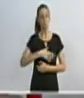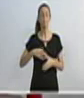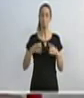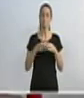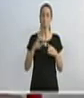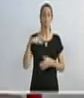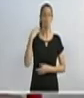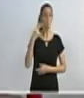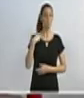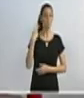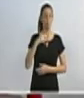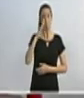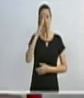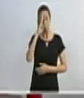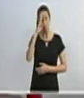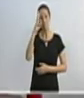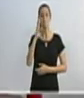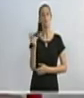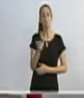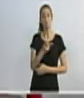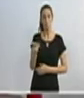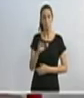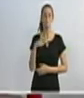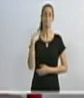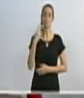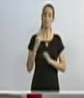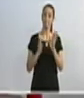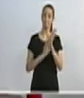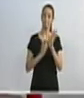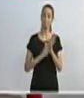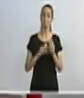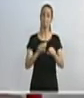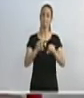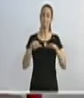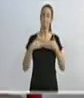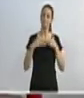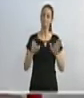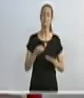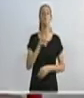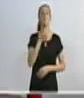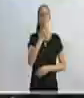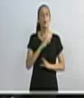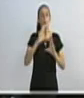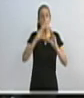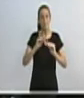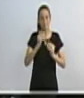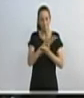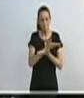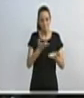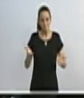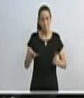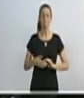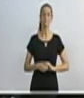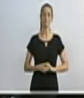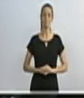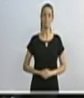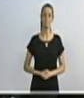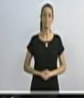os vereadores que foram os proponentes dessa nossa oportunidade. Boa noite a todos.